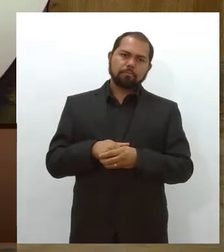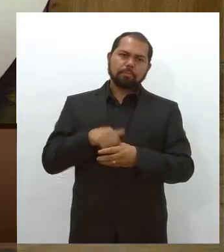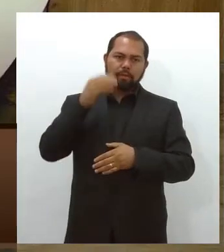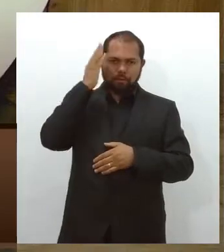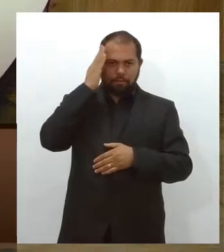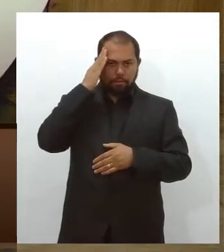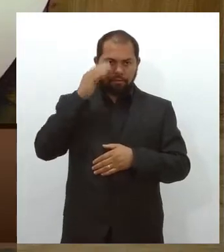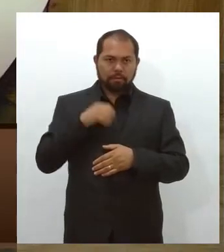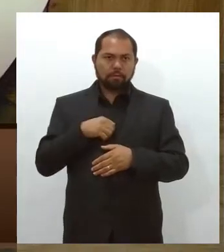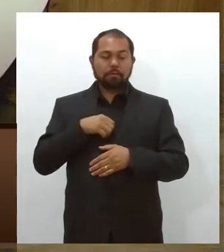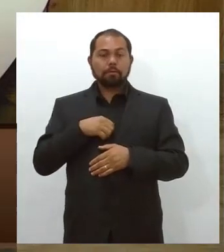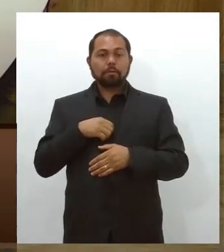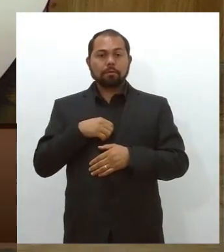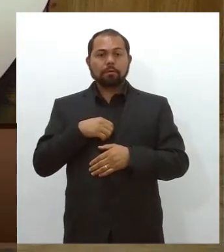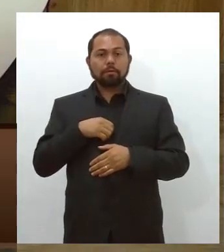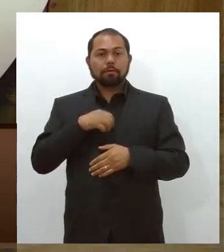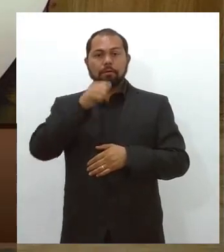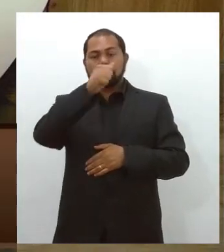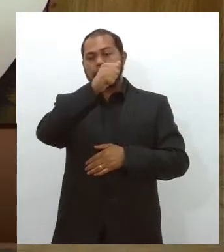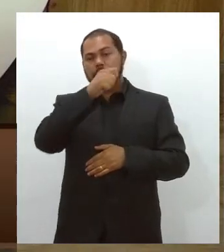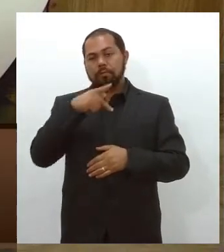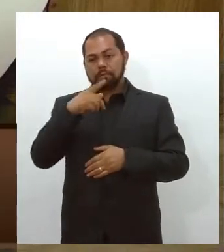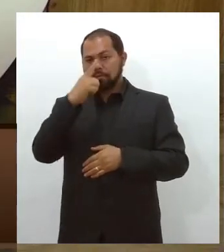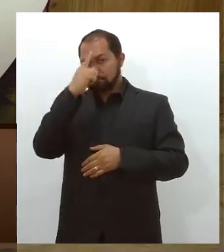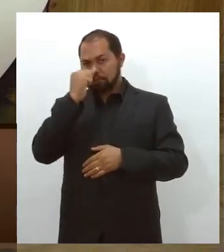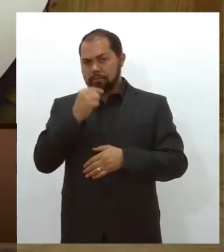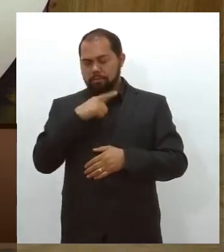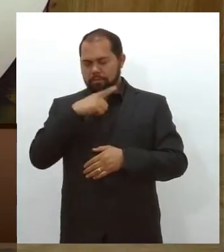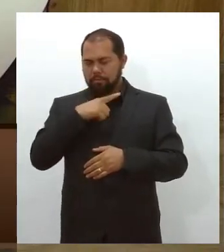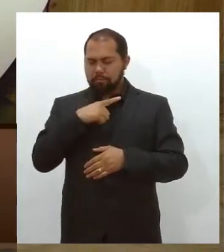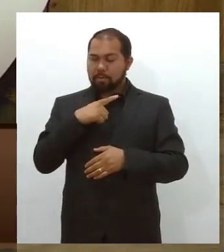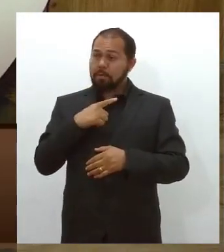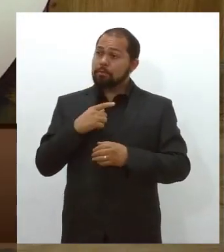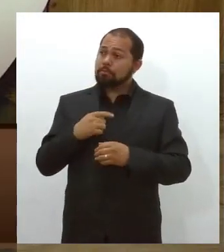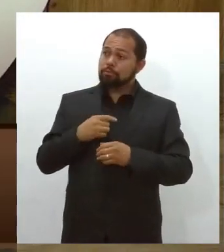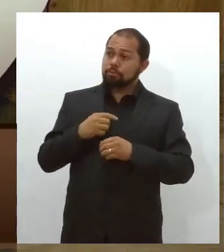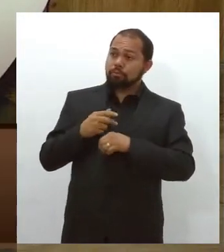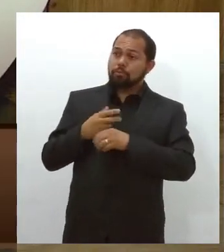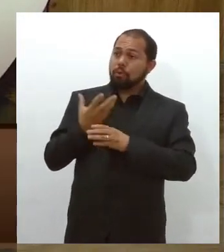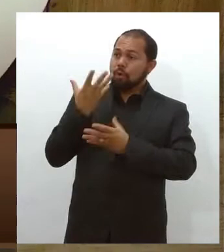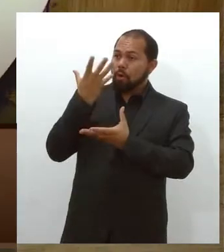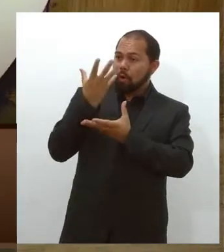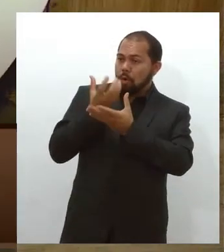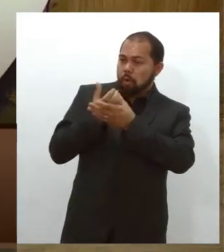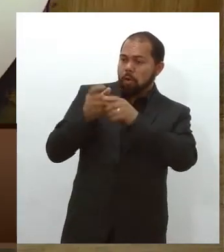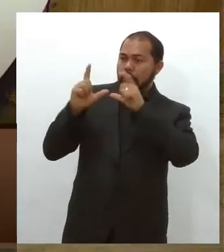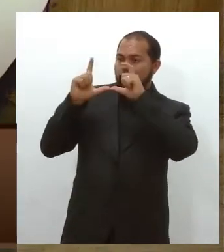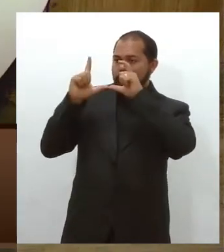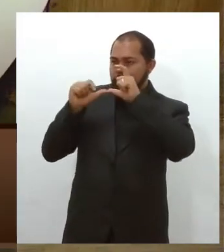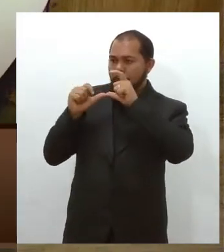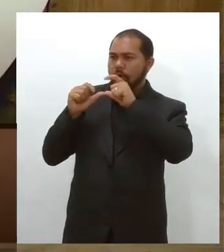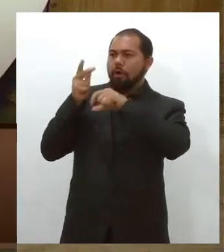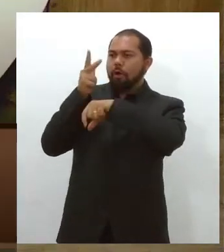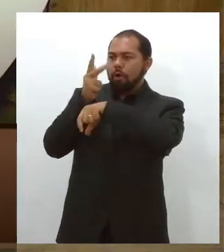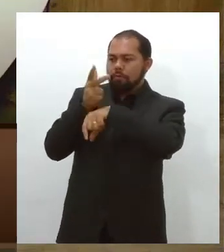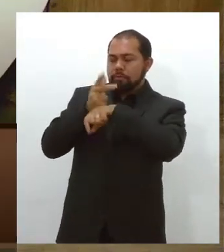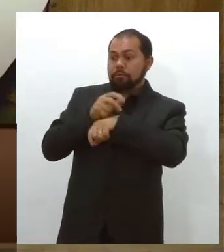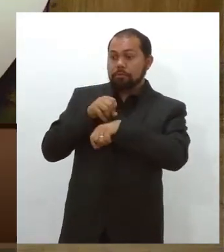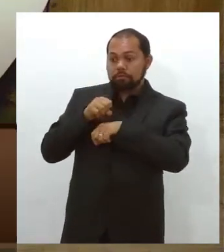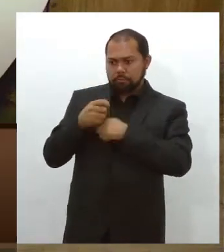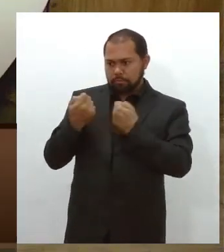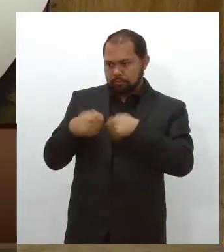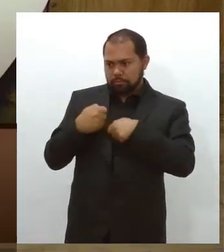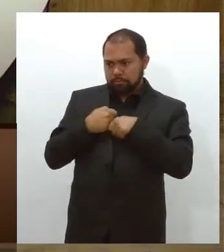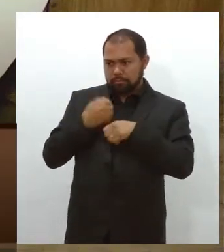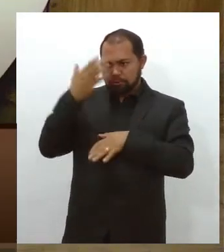o mecanismo da pessoa colocar fotos, vídeos, né? Se assim ela achar necessário para comprovar aquela denúncia. Agora,